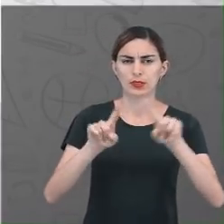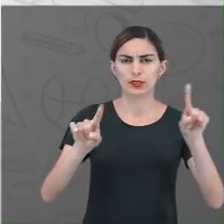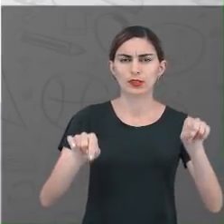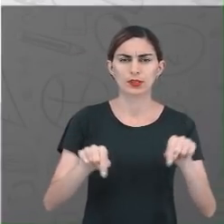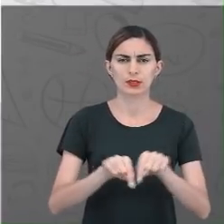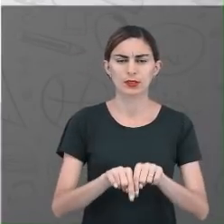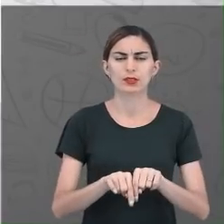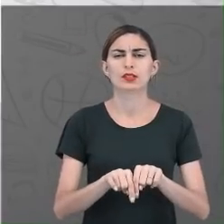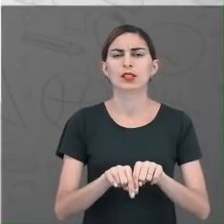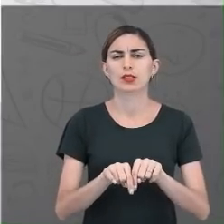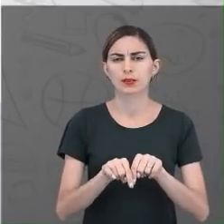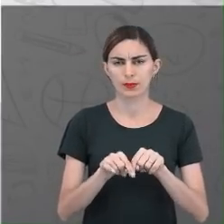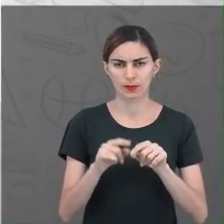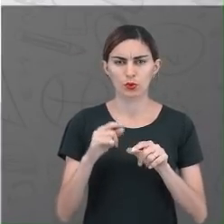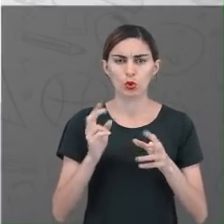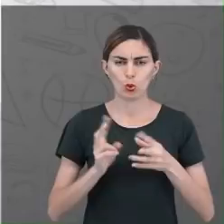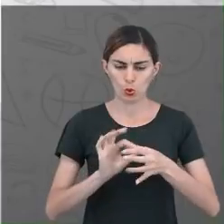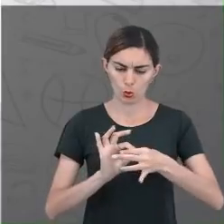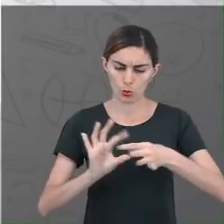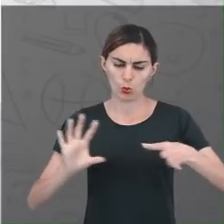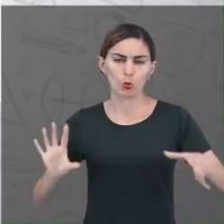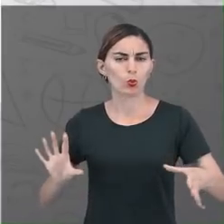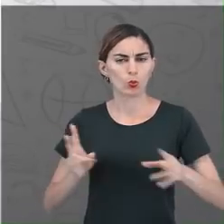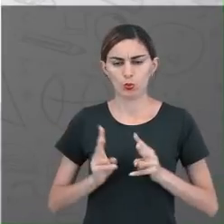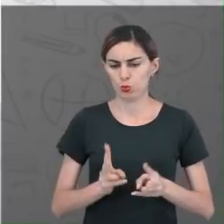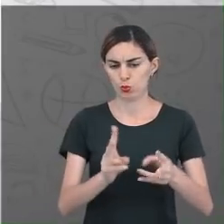princípio descontínuo